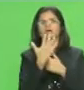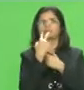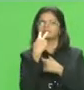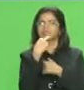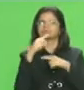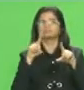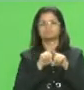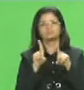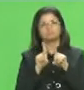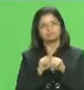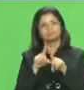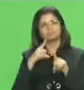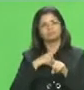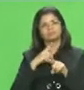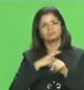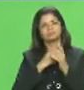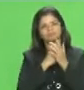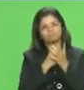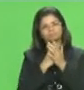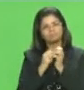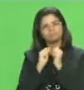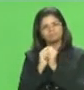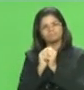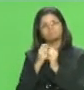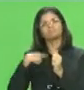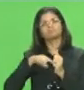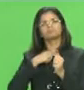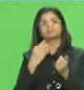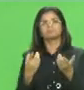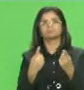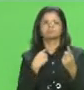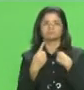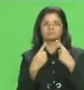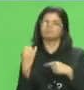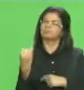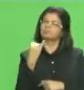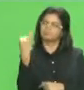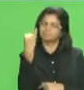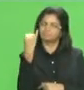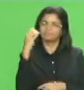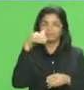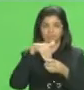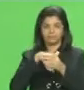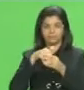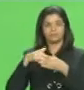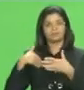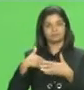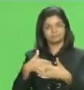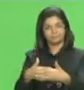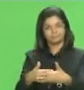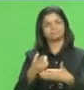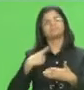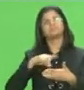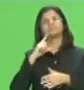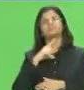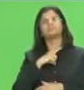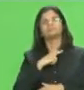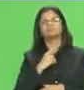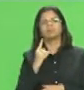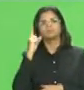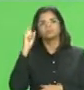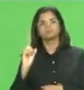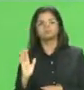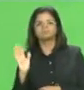e que até agora nos acompanha, neste debate tão importante. Nessas eleições, nós temos, de um lado,